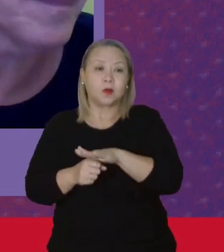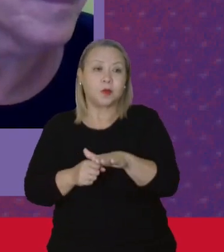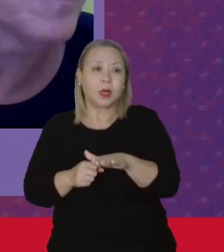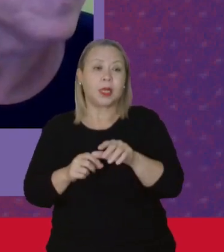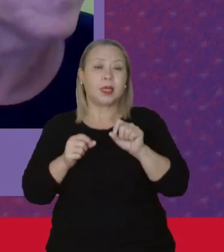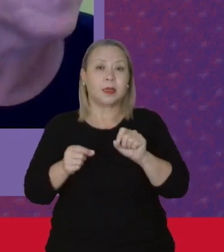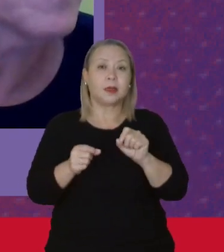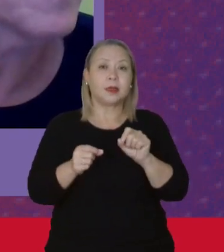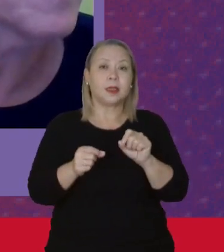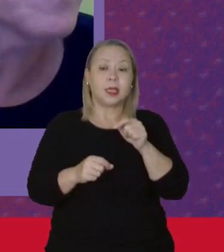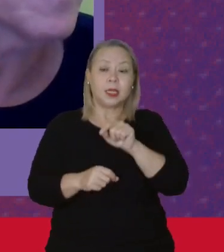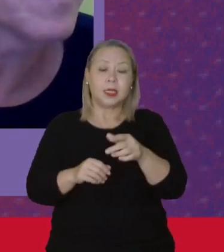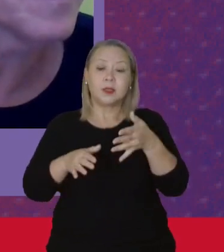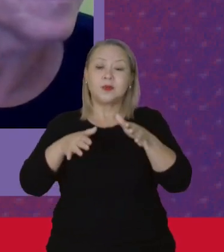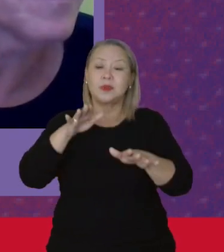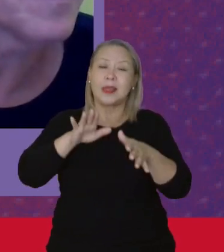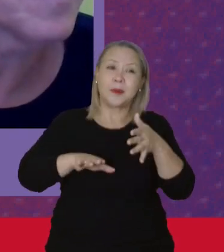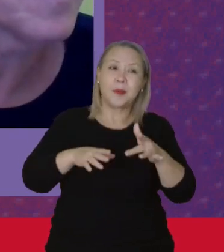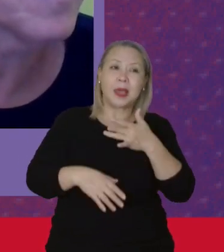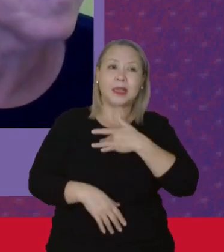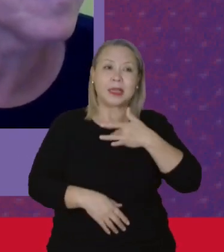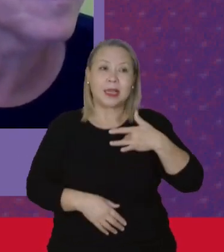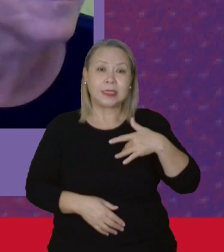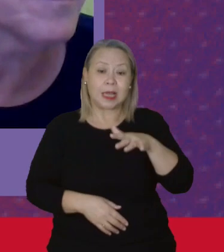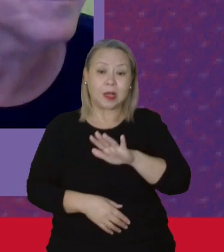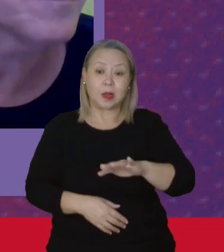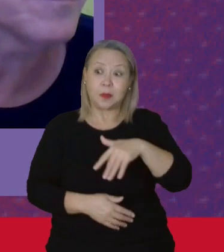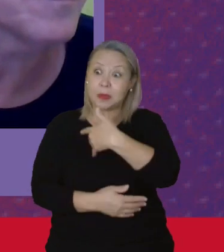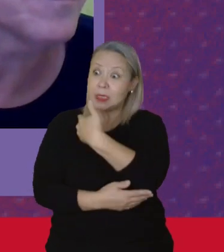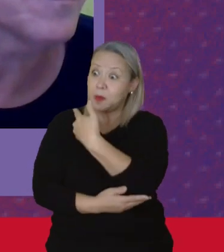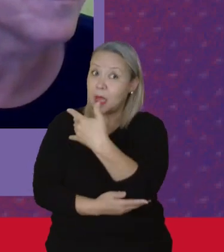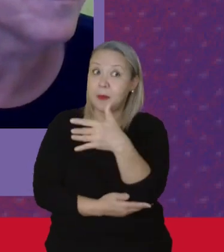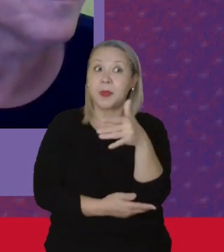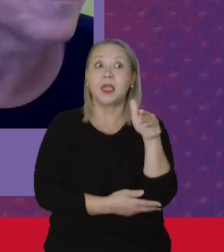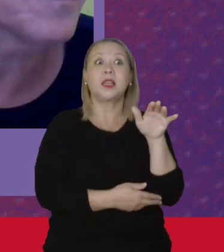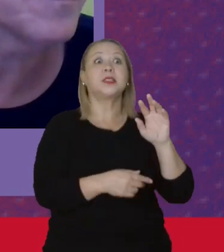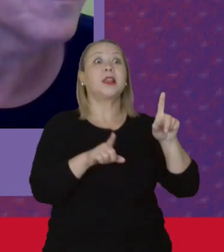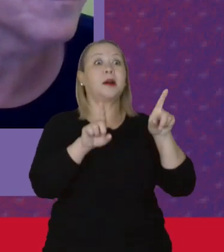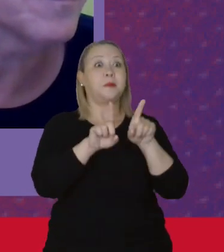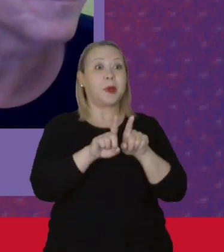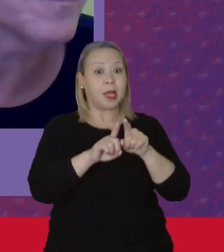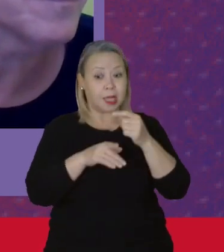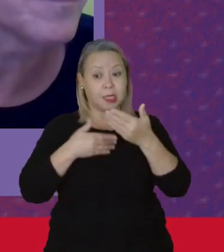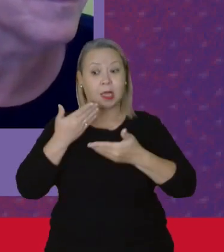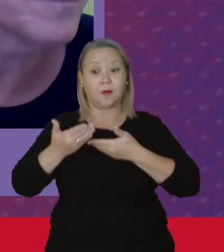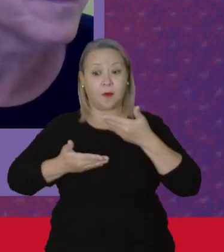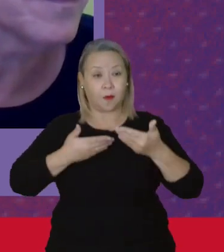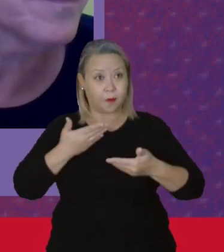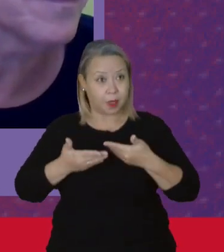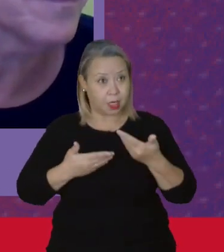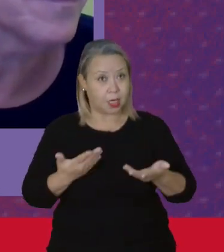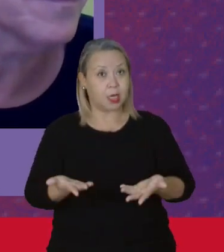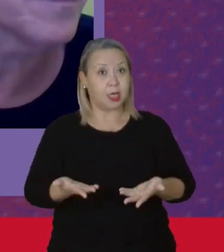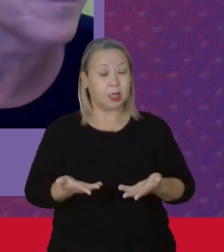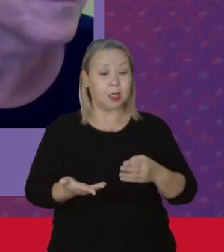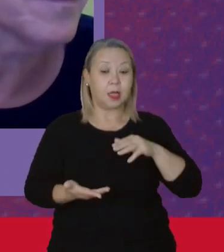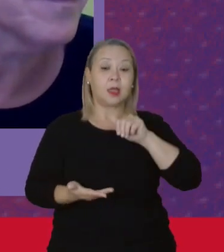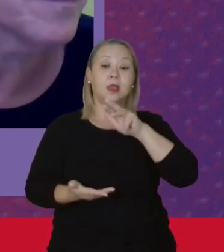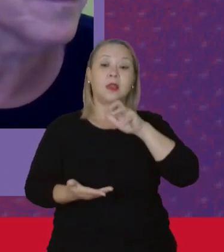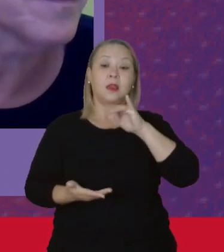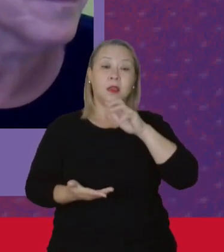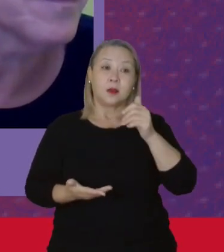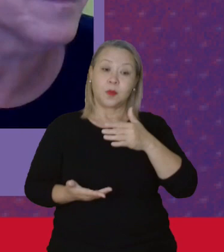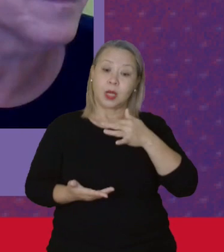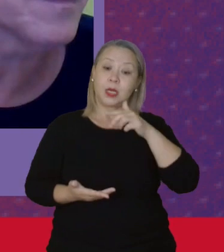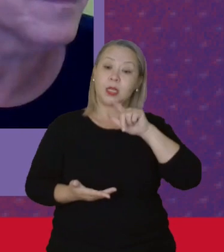também que isso também depende da saúde do meio ambiente também, com a Maria Flor, que trouxe a questão das